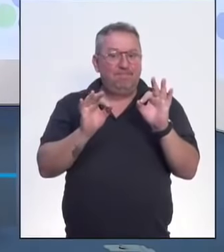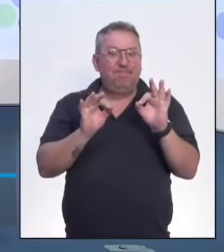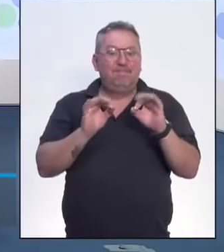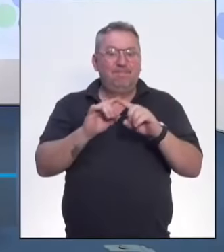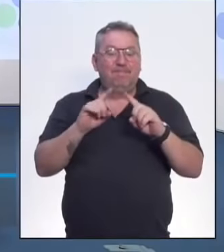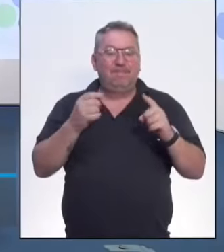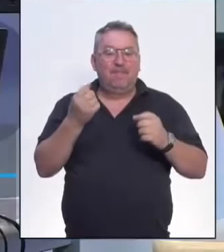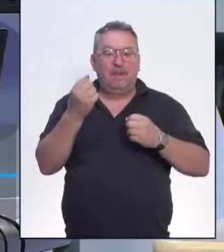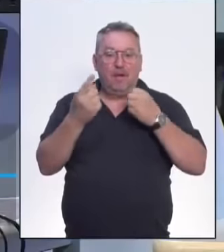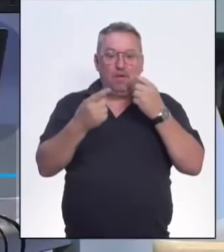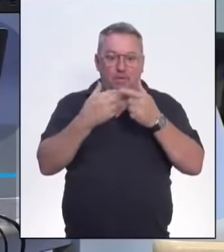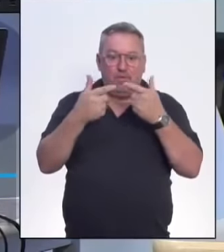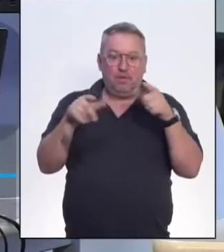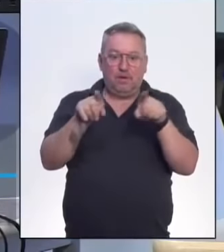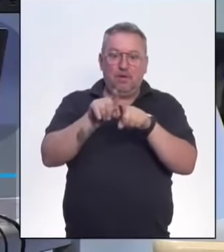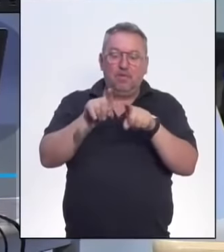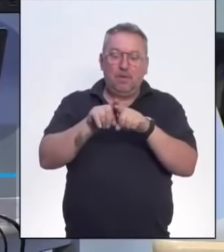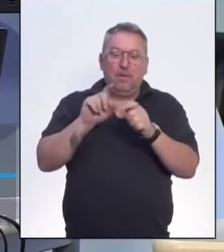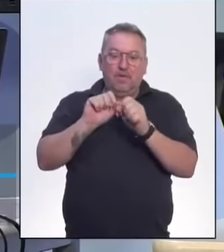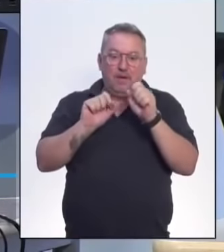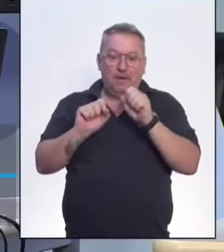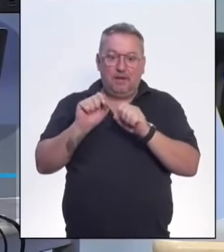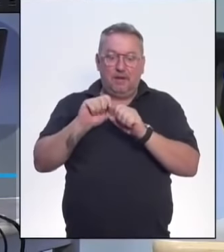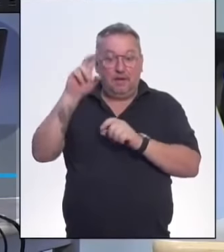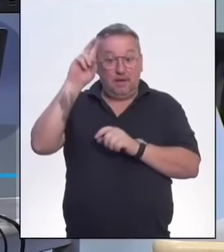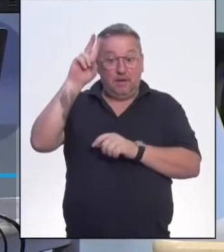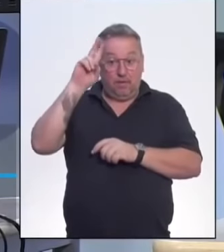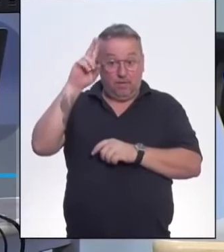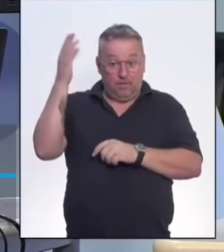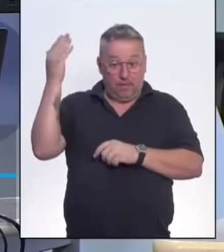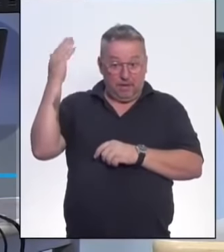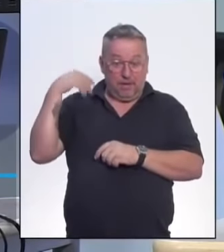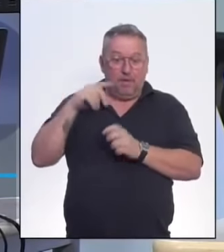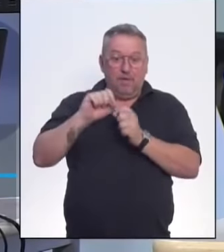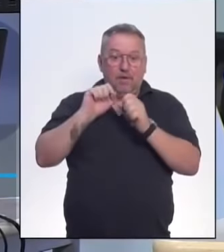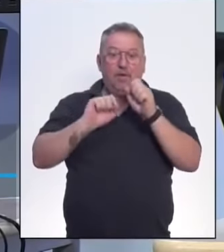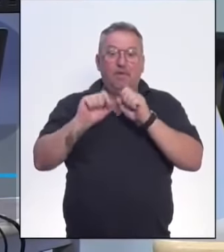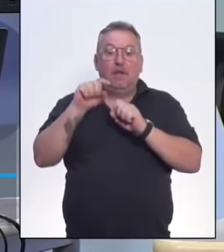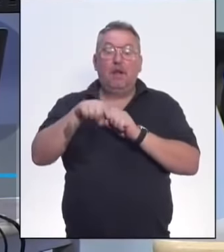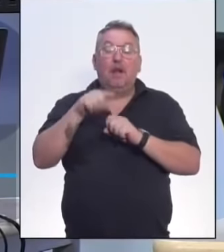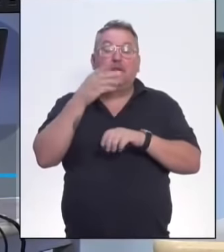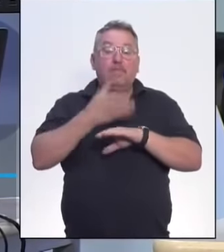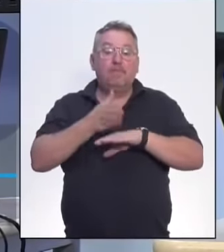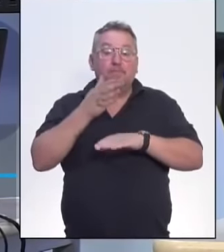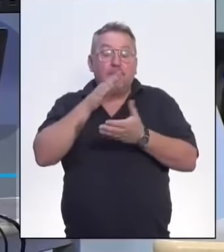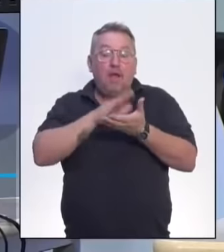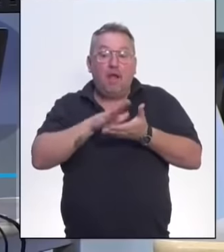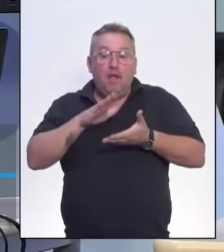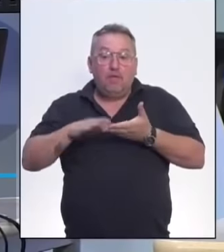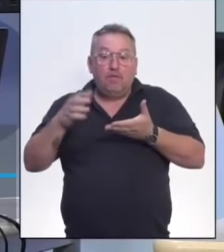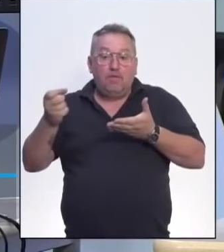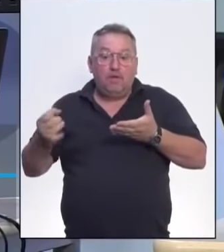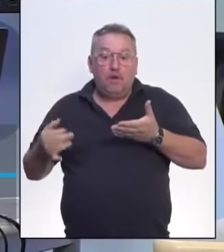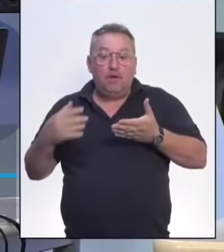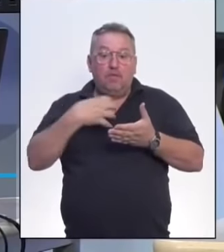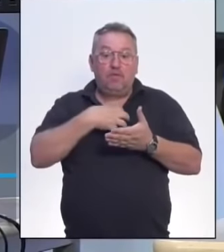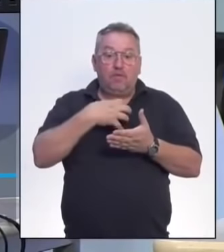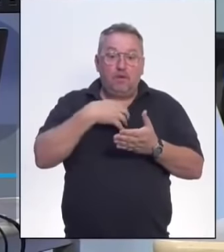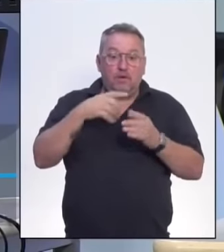bimestre, algumas considerações aí para fazer. Desde segunda-feira, vocês estão fazendo essas atividades de